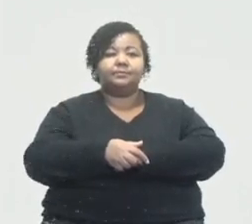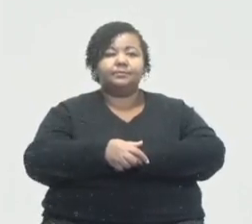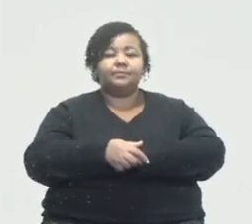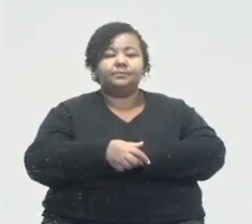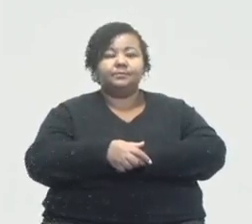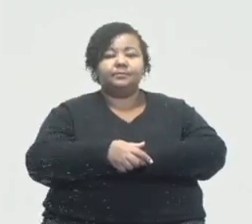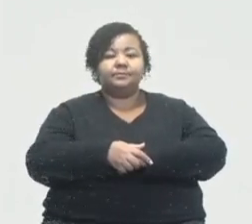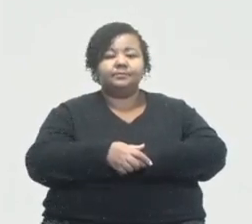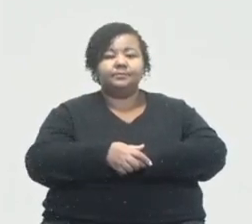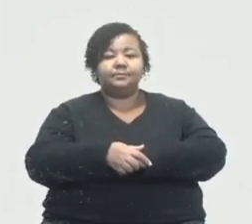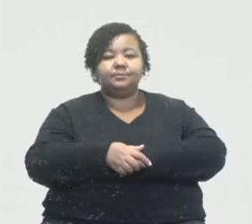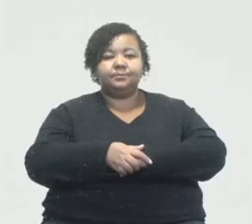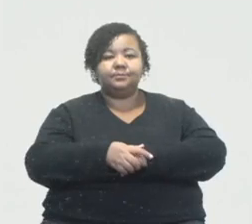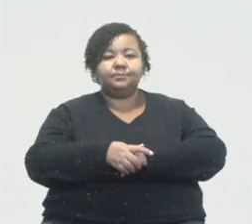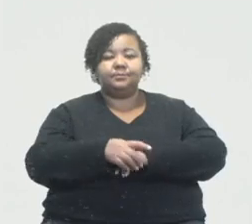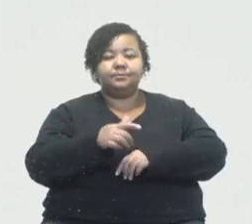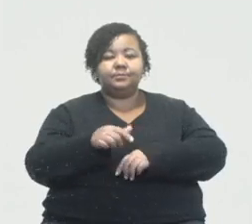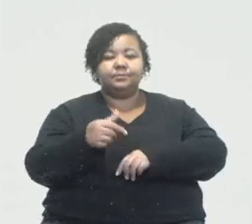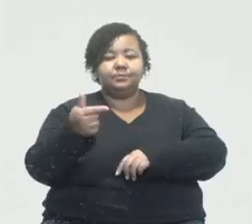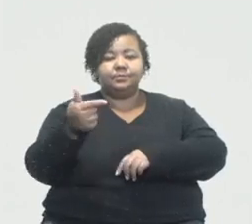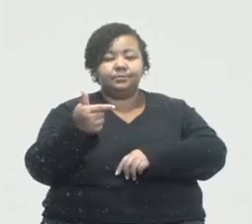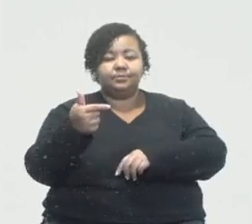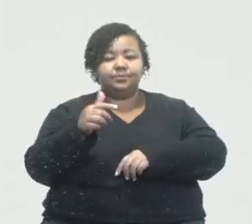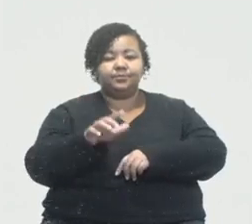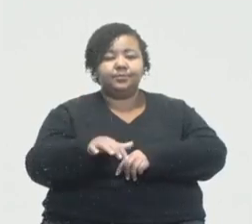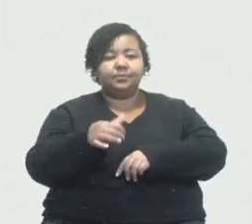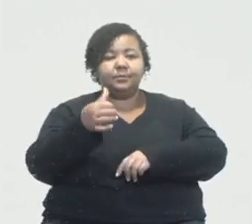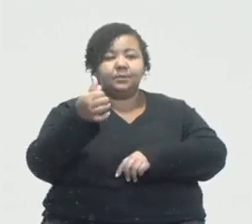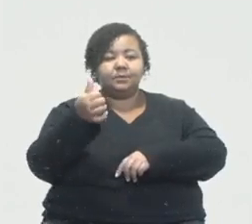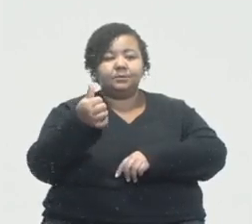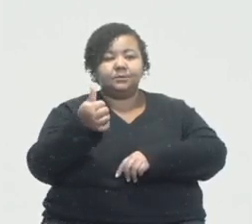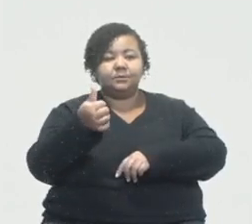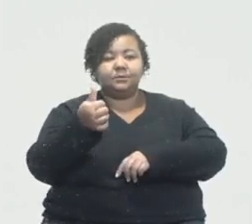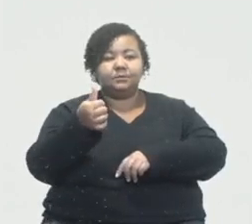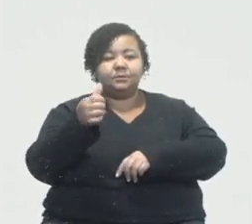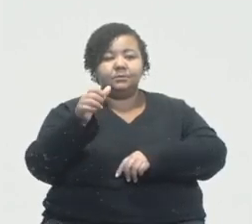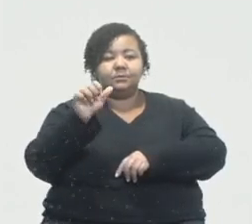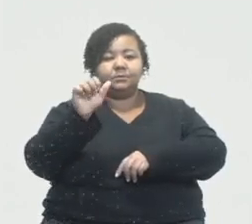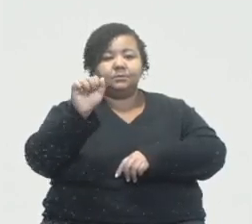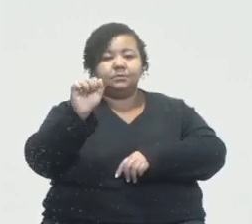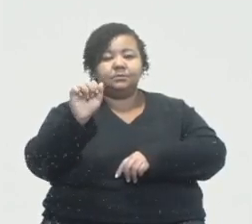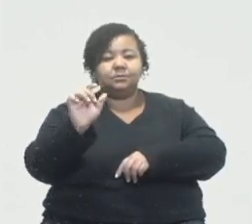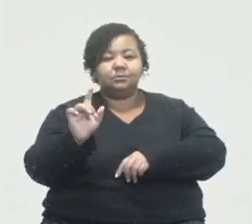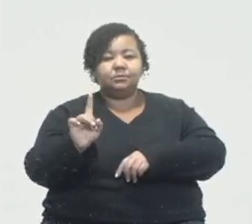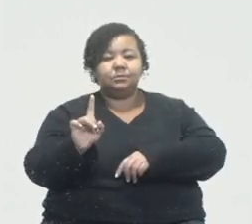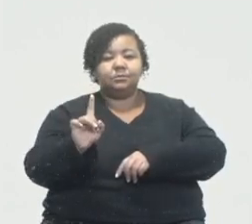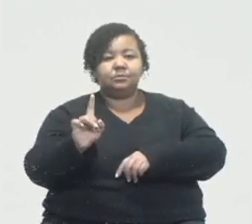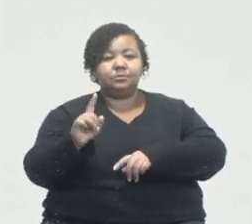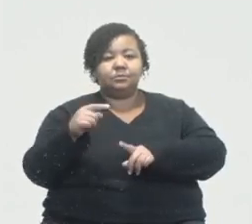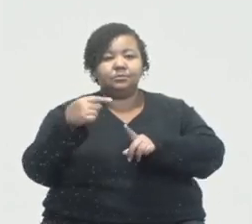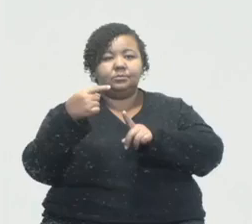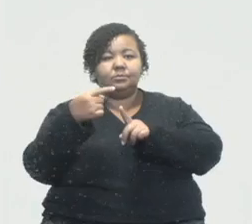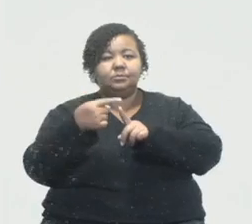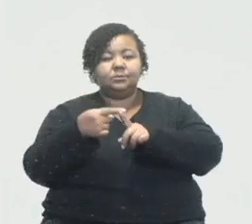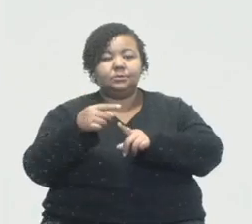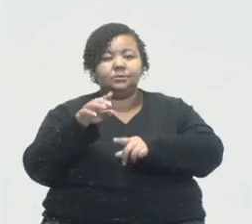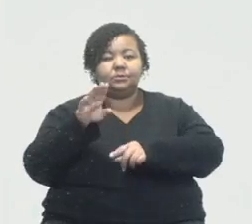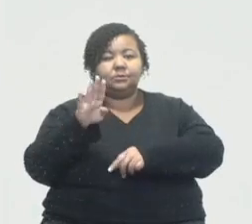Agora, faz a nossa segunda componente. 6 a 1 mais